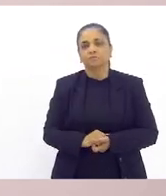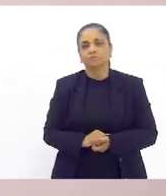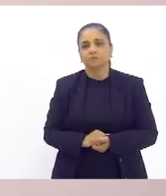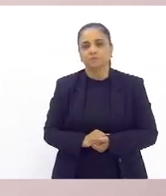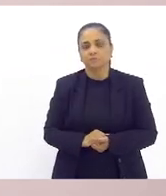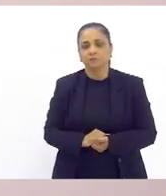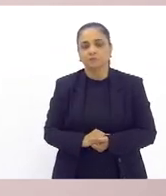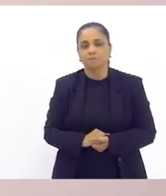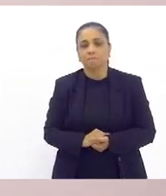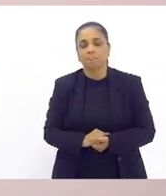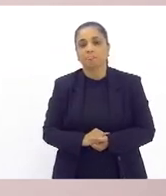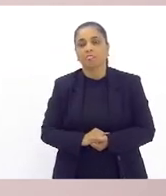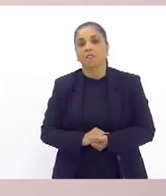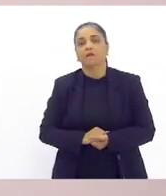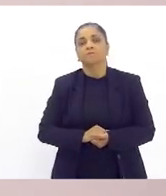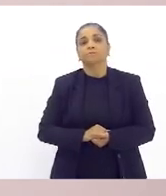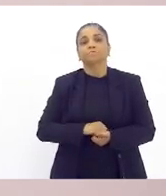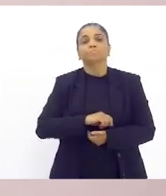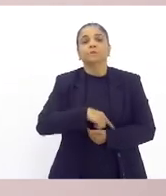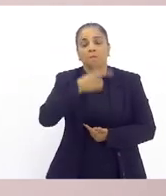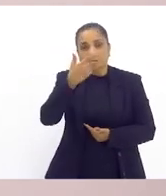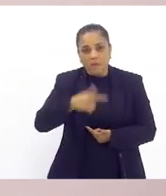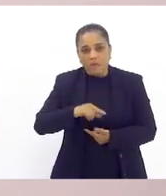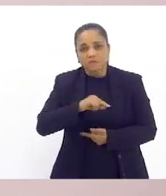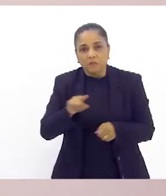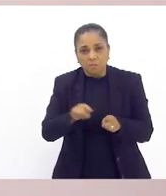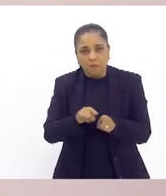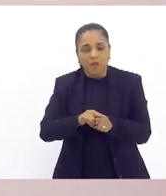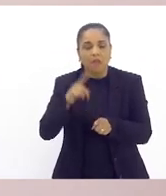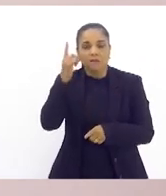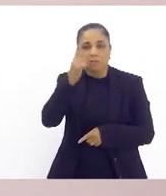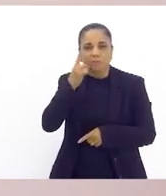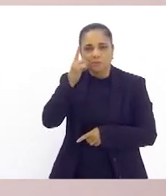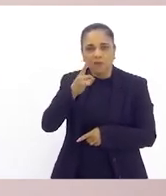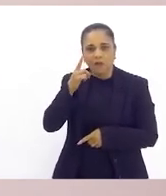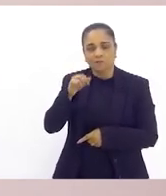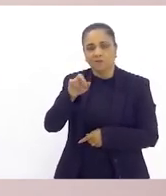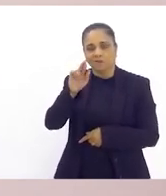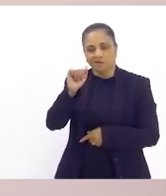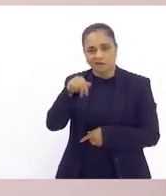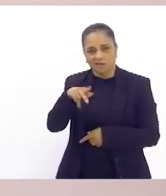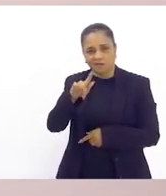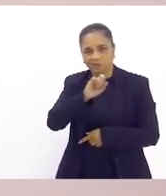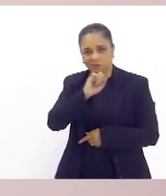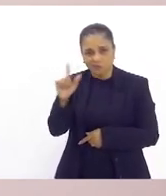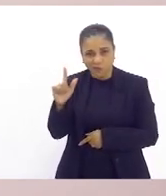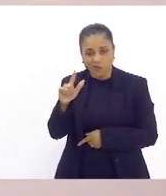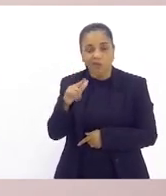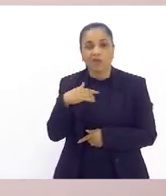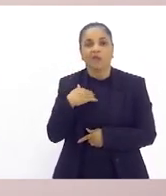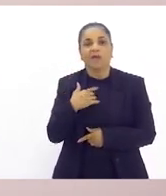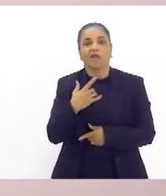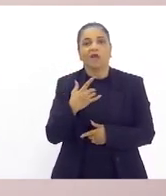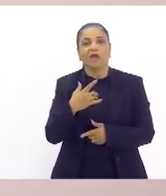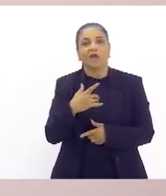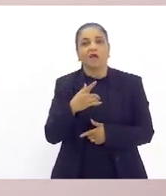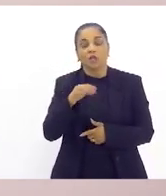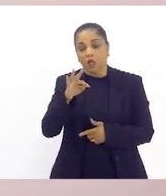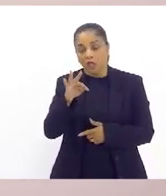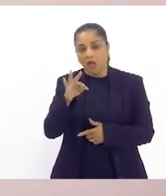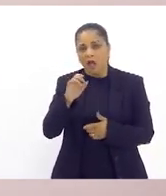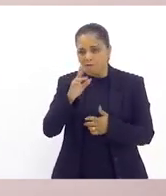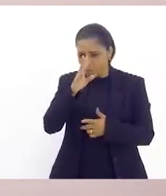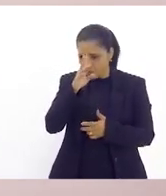nós temos aqui também Deputado Thiago Rangel a forte incidência de Toy